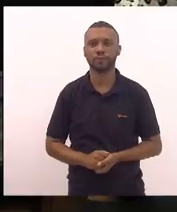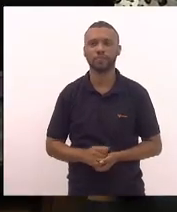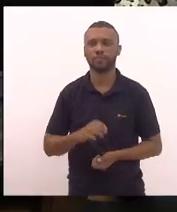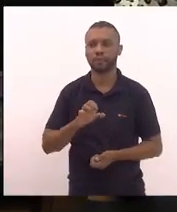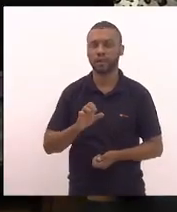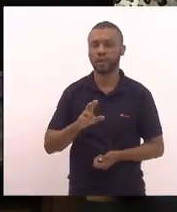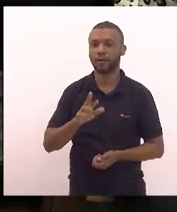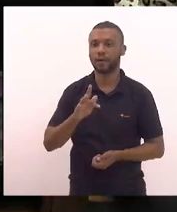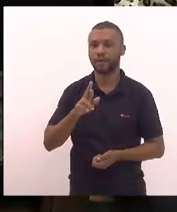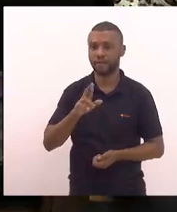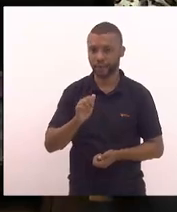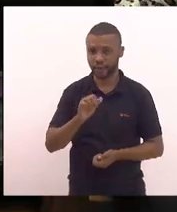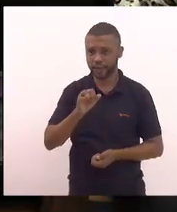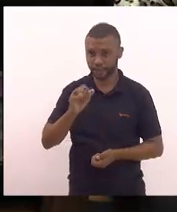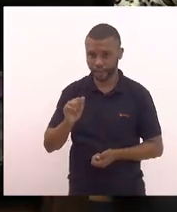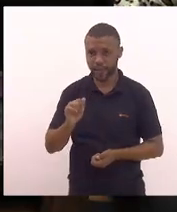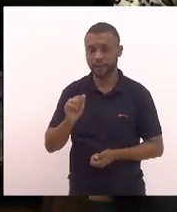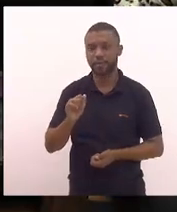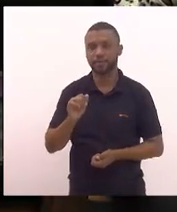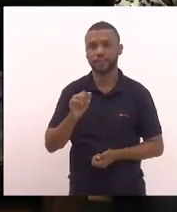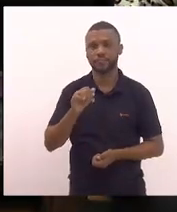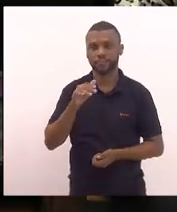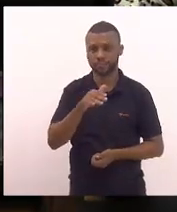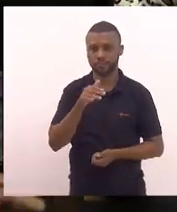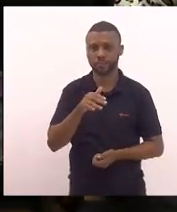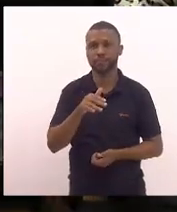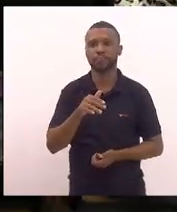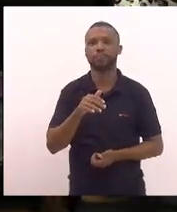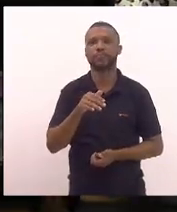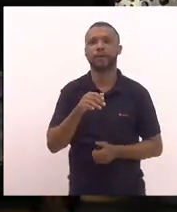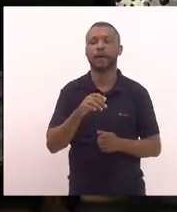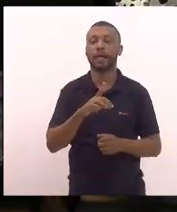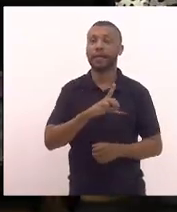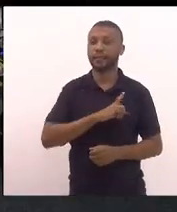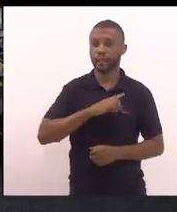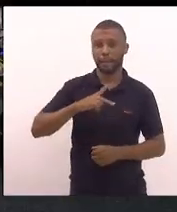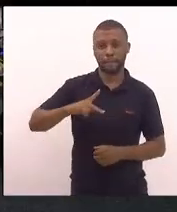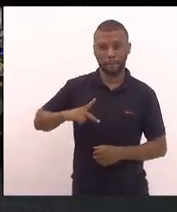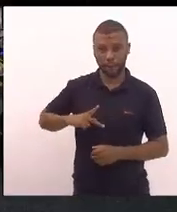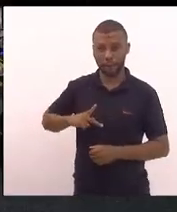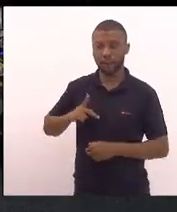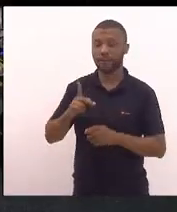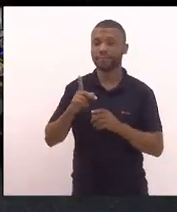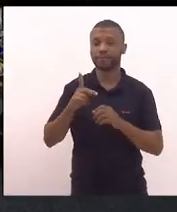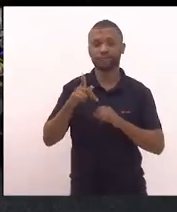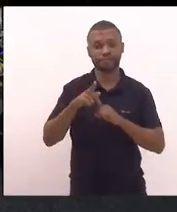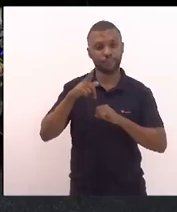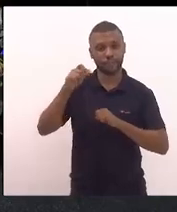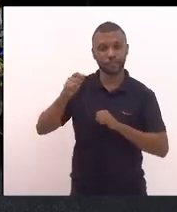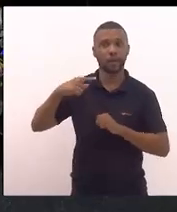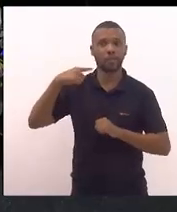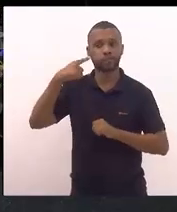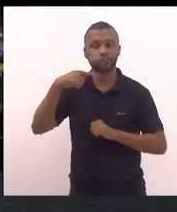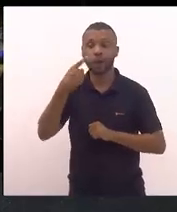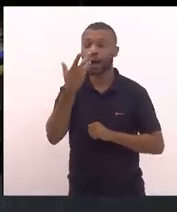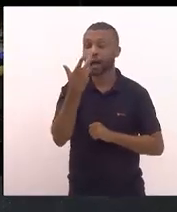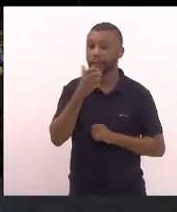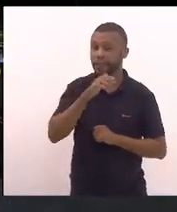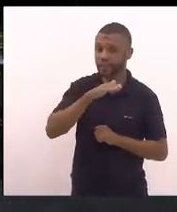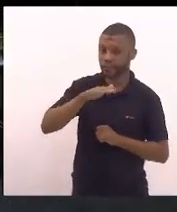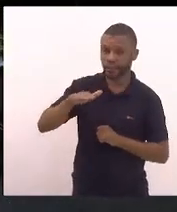Eufrásia Maria Souza das Virgens, defensora pública especialista em direito da criança